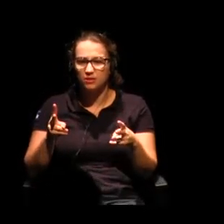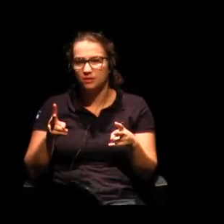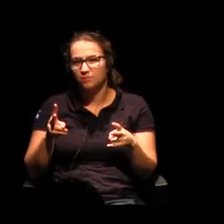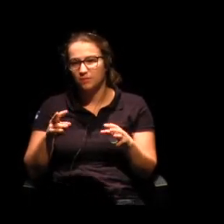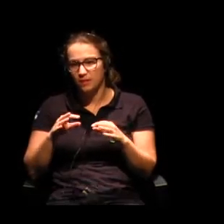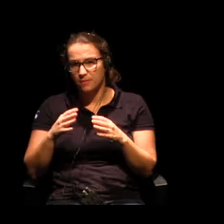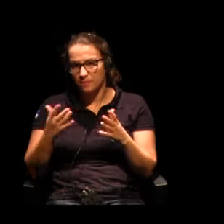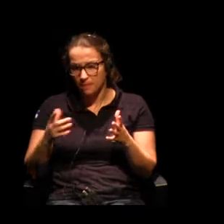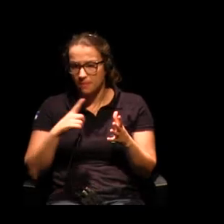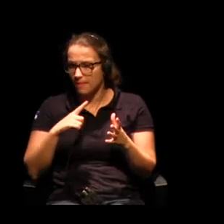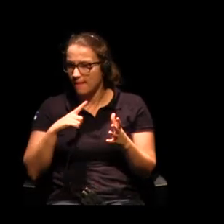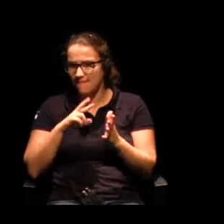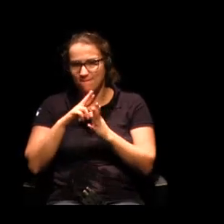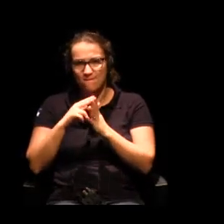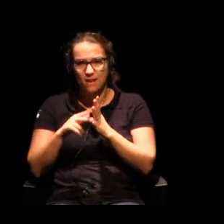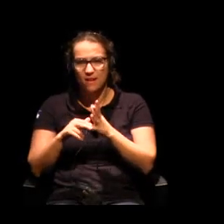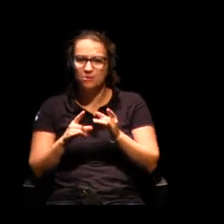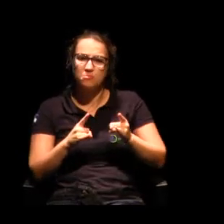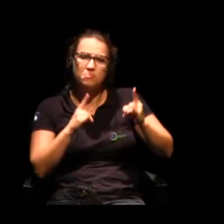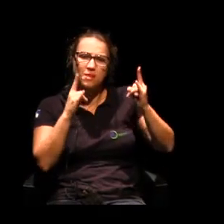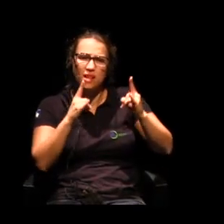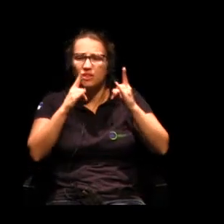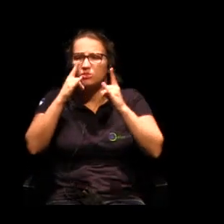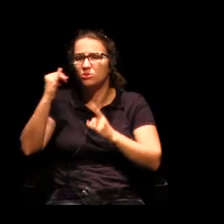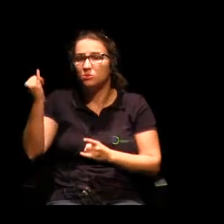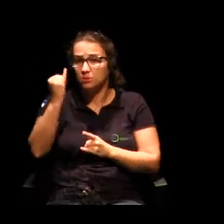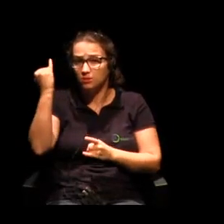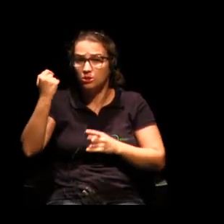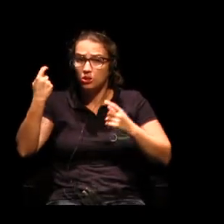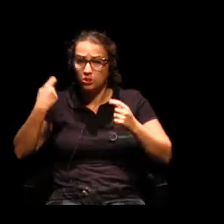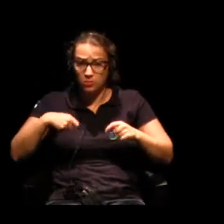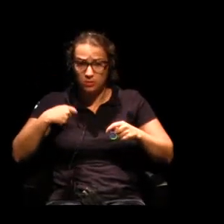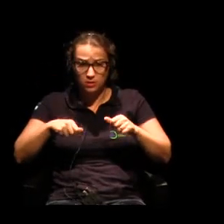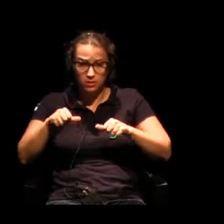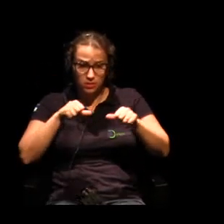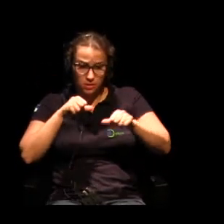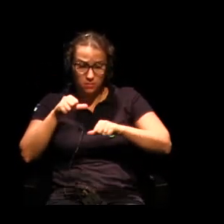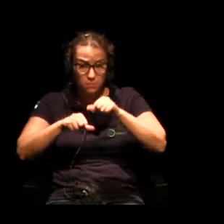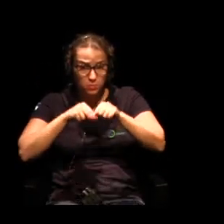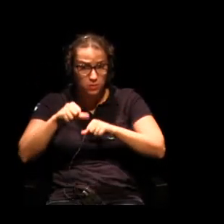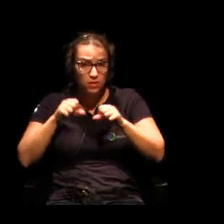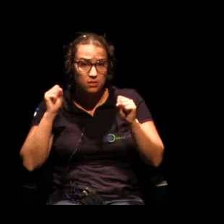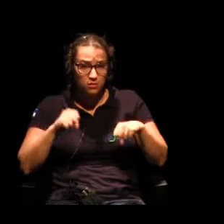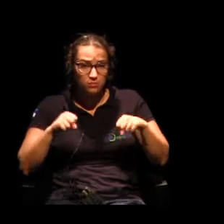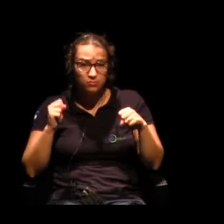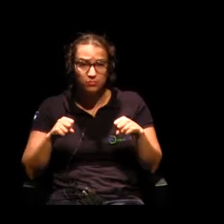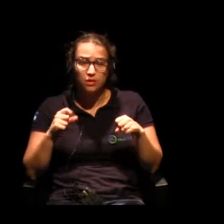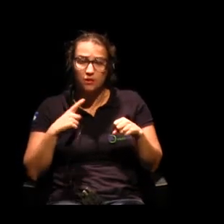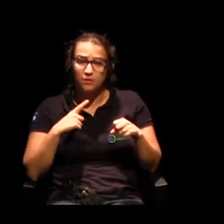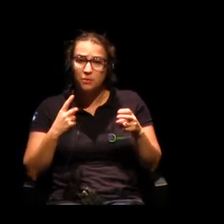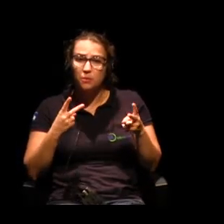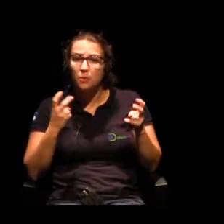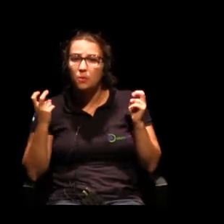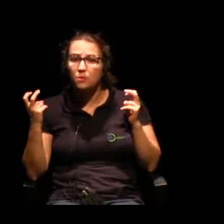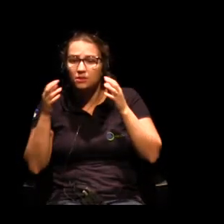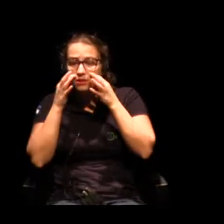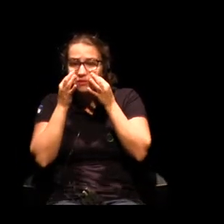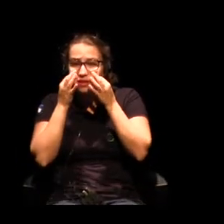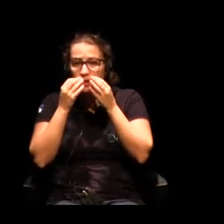sempre consideramos essa linha, e há muitos prédios importantes e temos que fazer algumas alterações. Nós